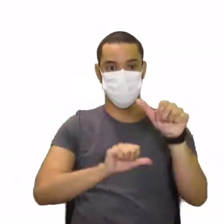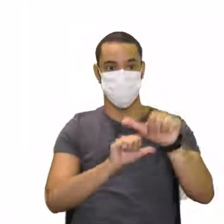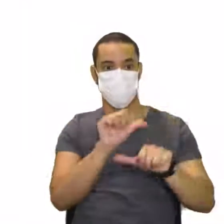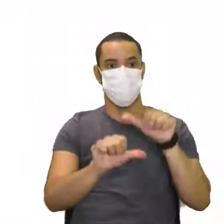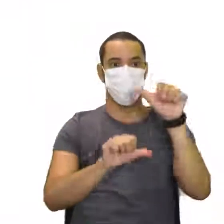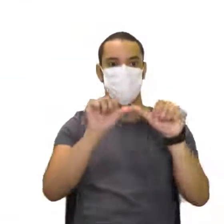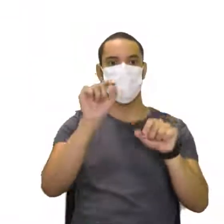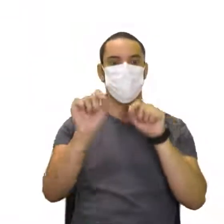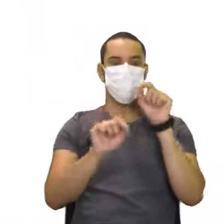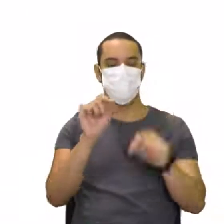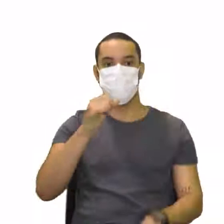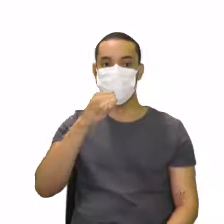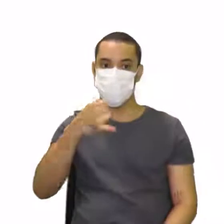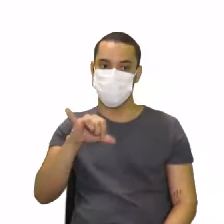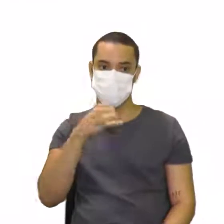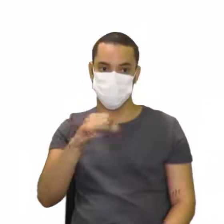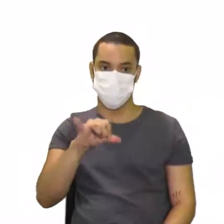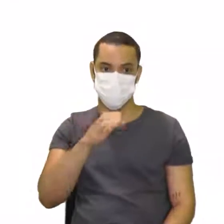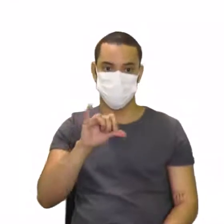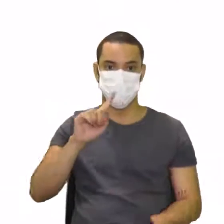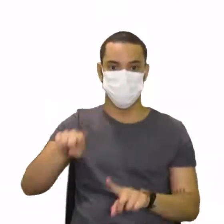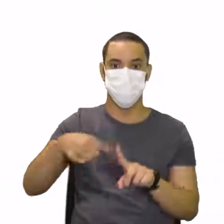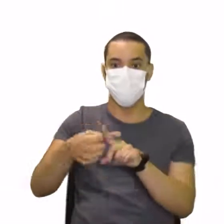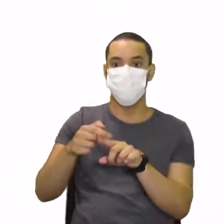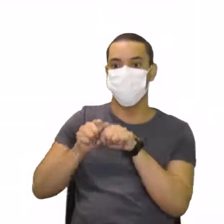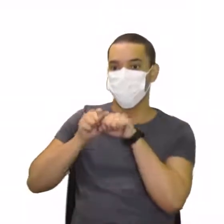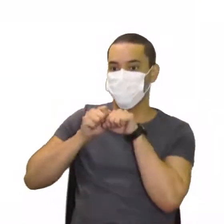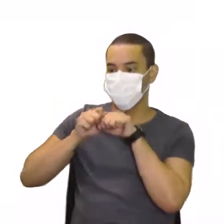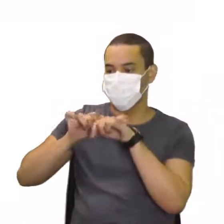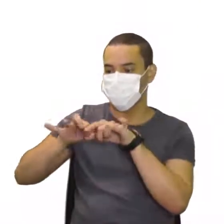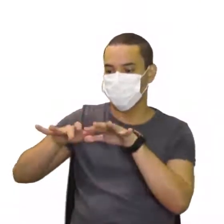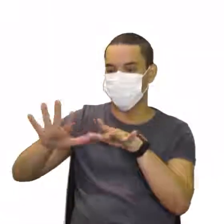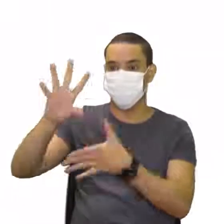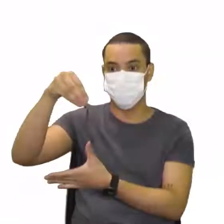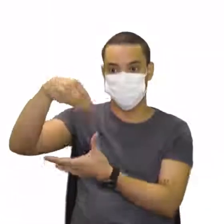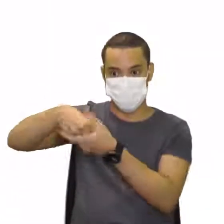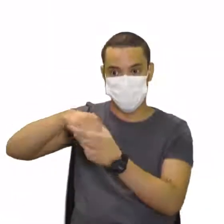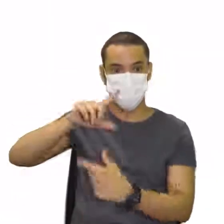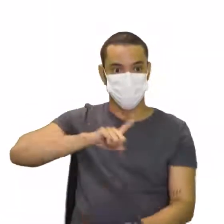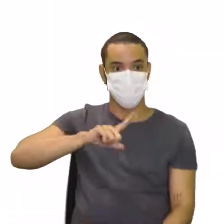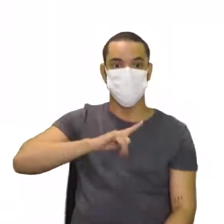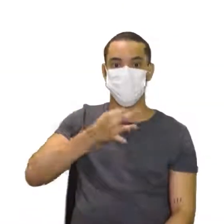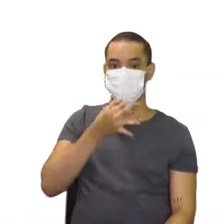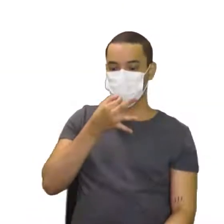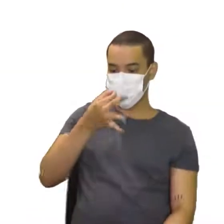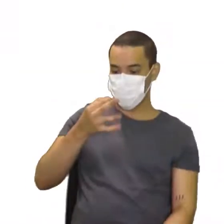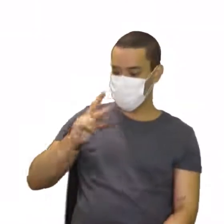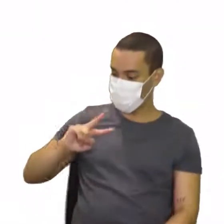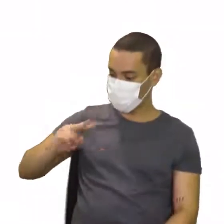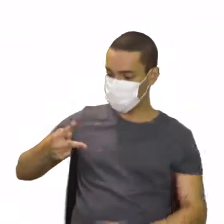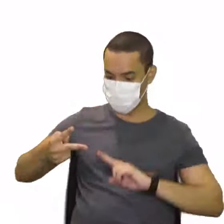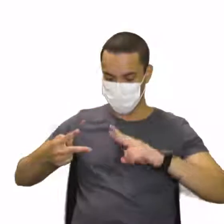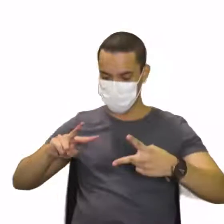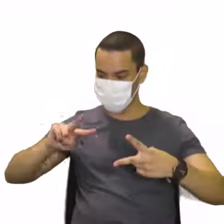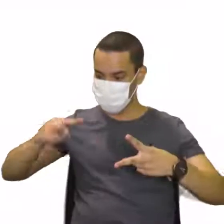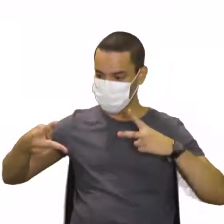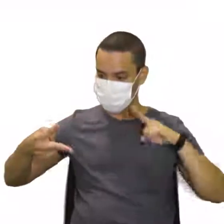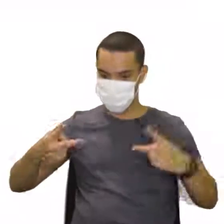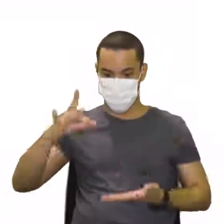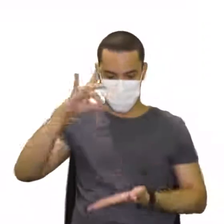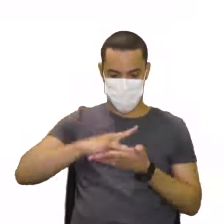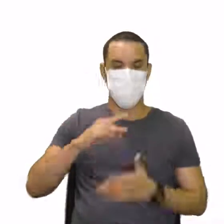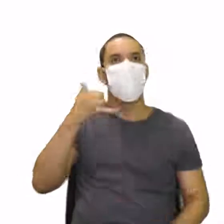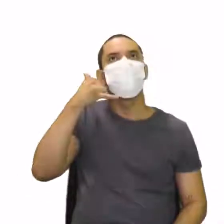membrana vibrátil a qual se comunica tal movimento para emitir um som que reproduz o original. Então tem todo